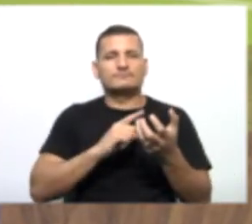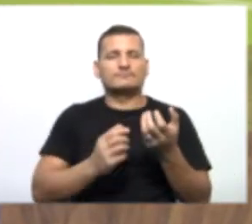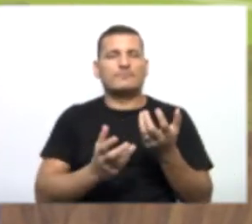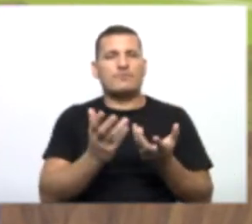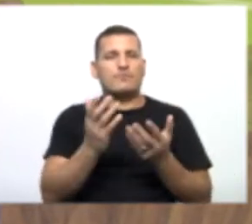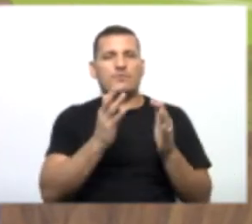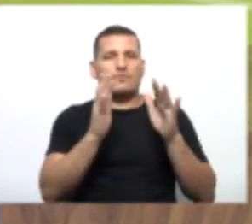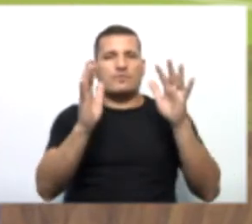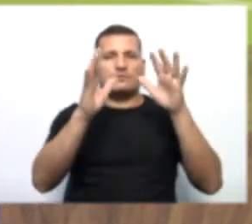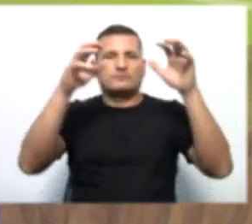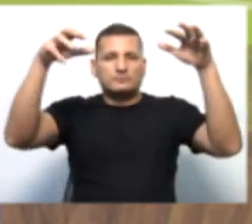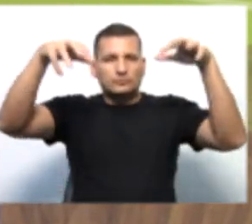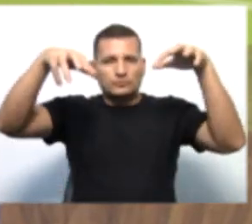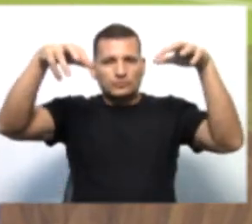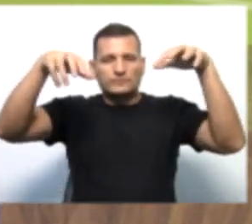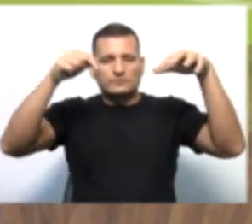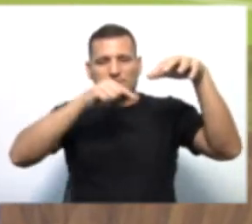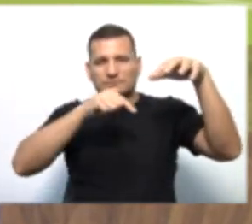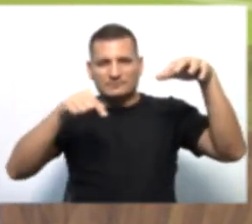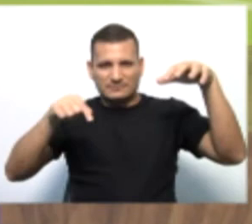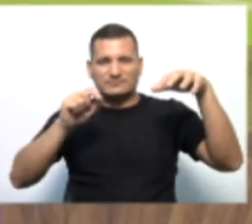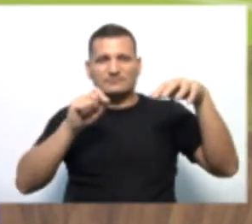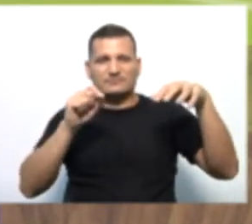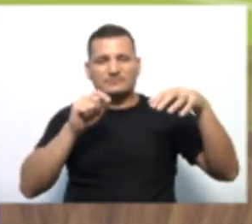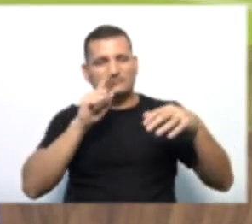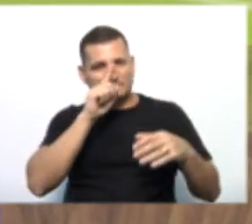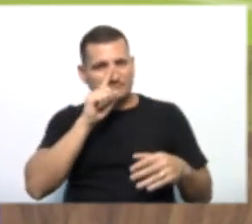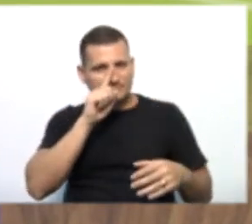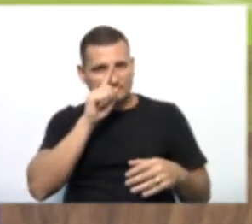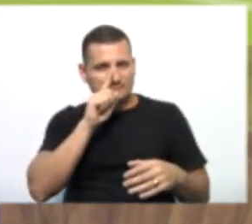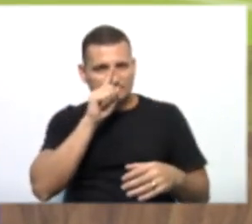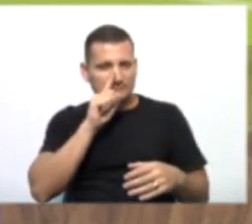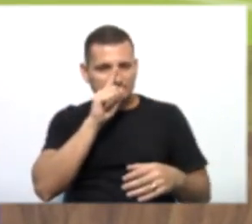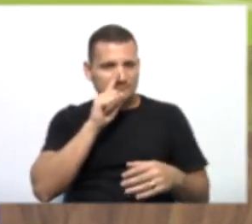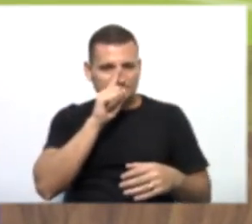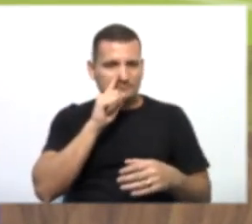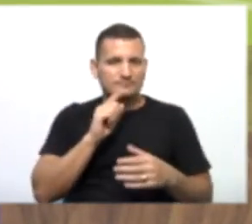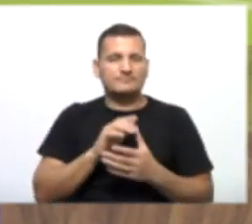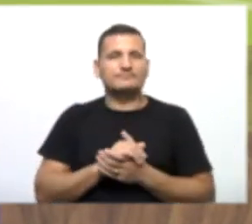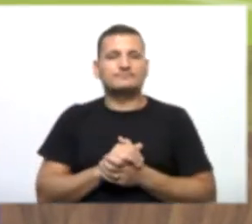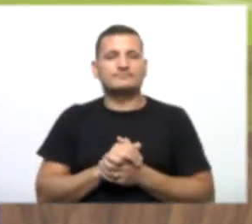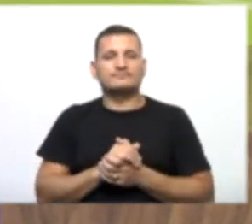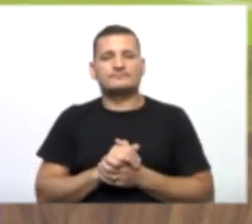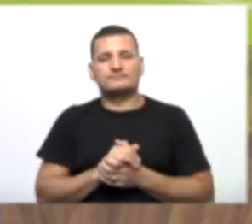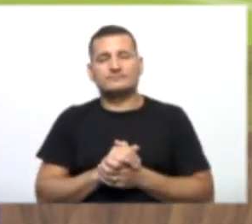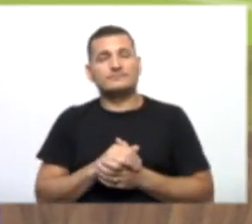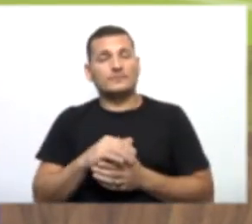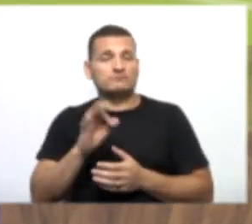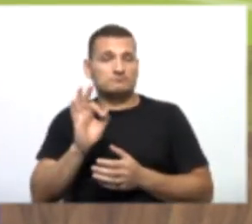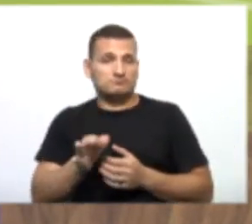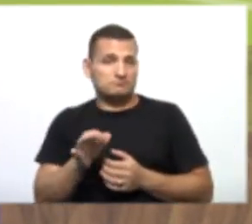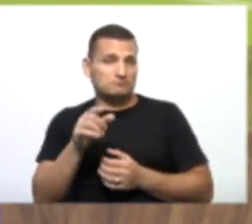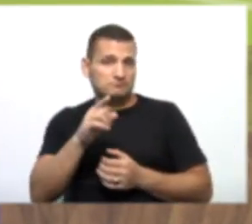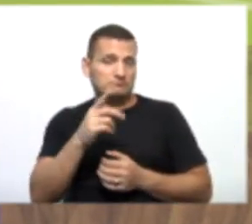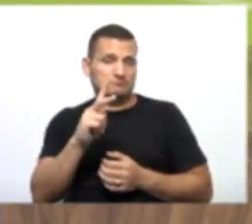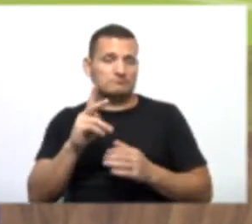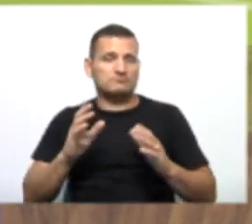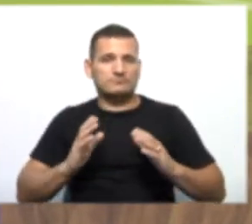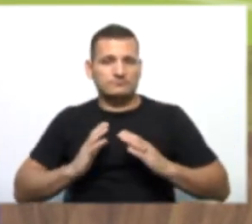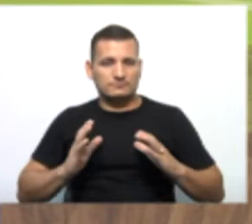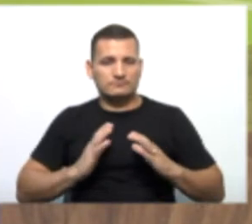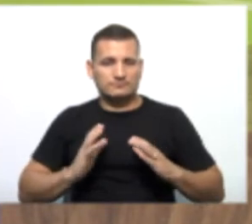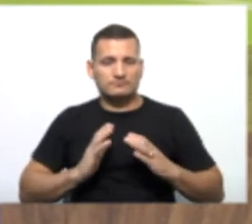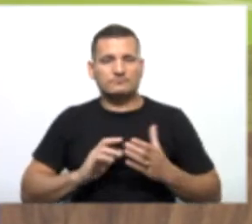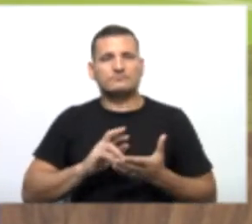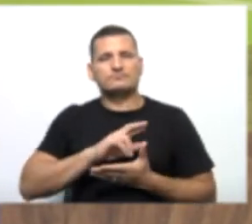ácida, por conta dessa emissão desses carros, dessas usinas de carvão. Nós tivemos aí, com certeza você, na sua cidade, aí nos